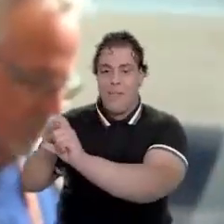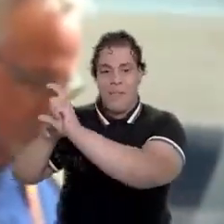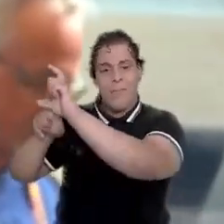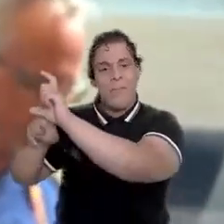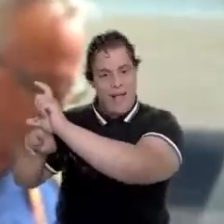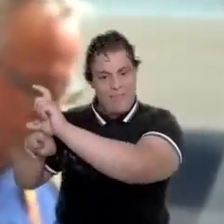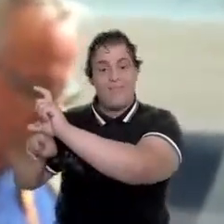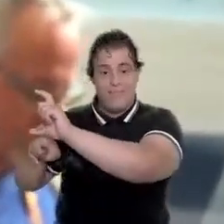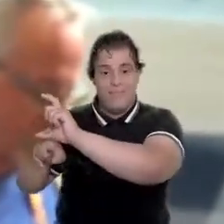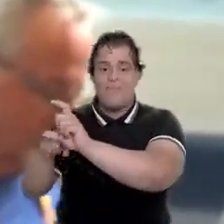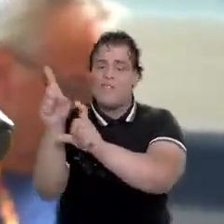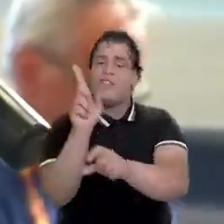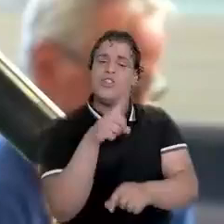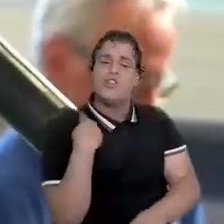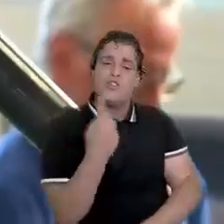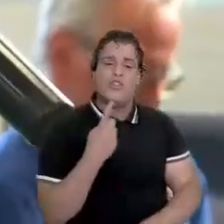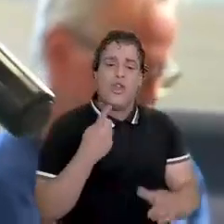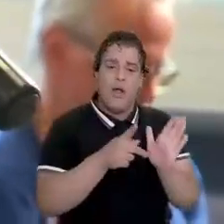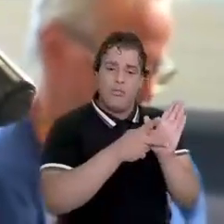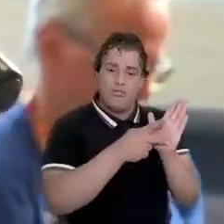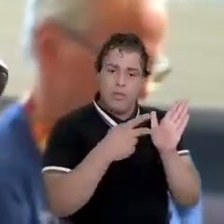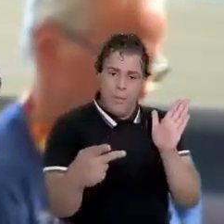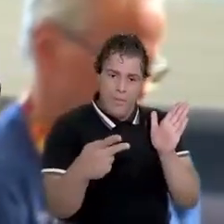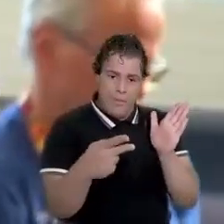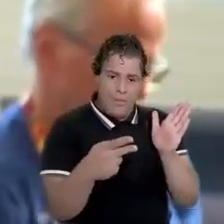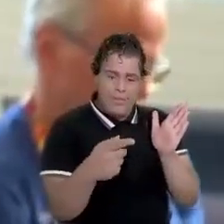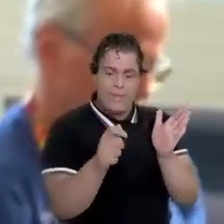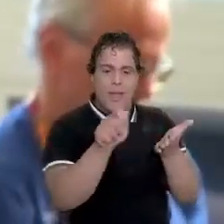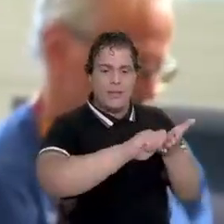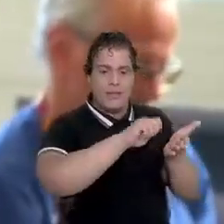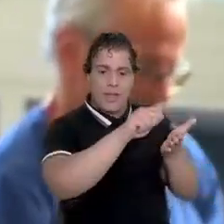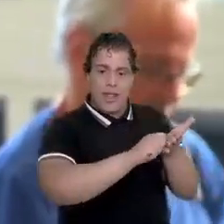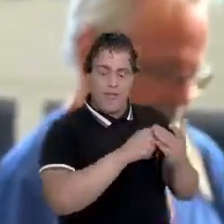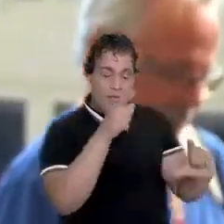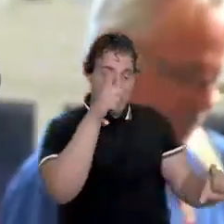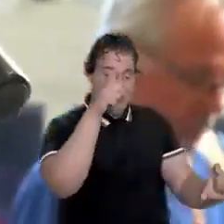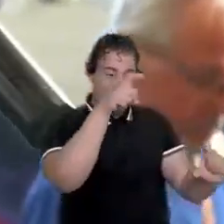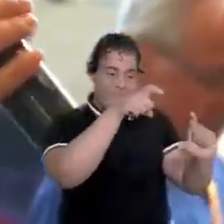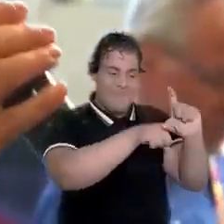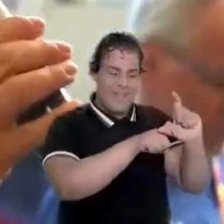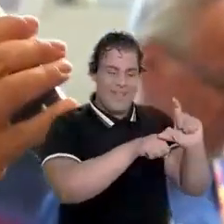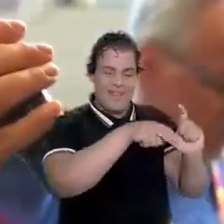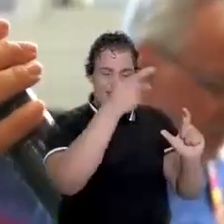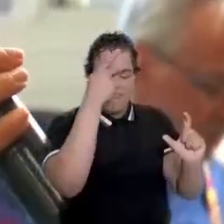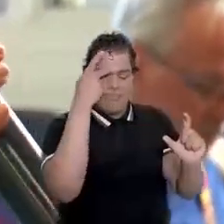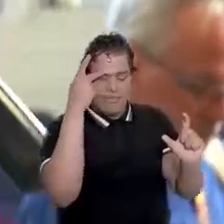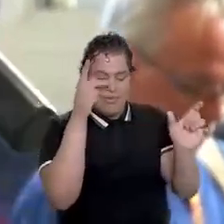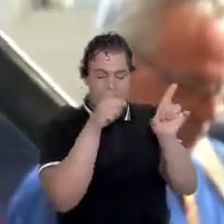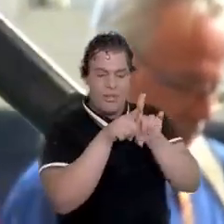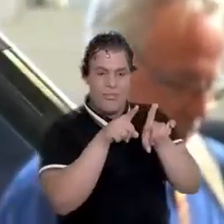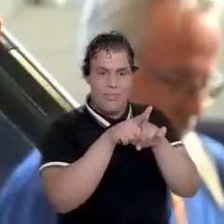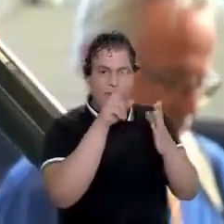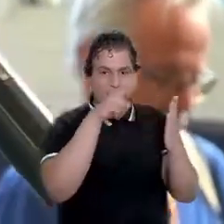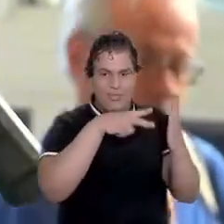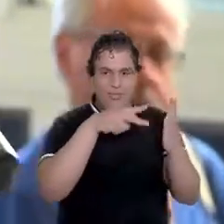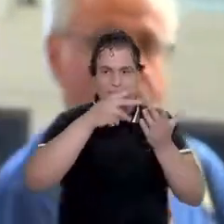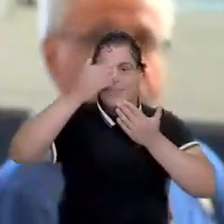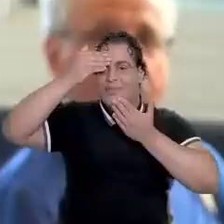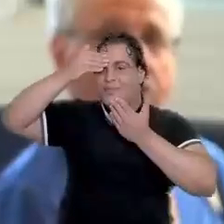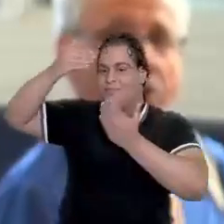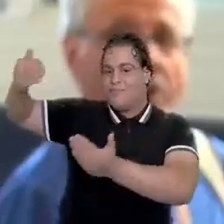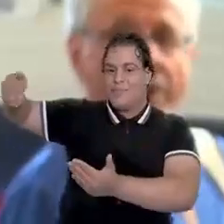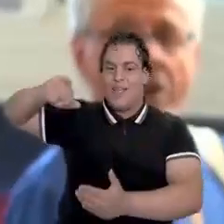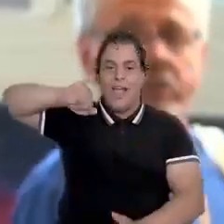gente escreve a poesia, ela passa a fazer parte de quem lê, né? Muito obrigada